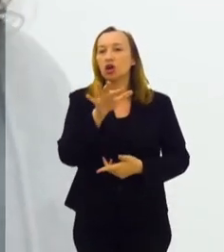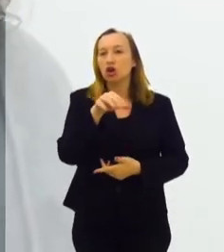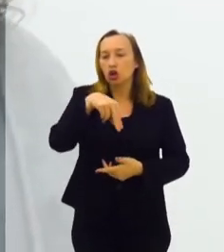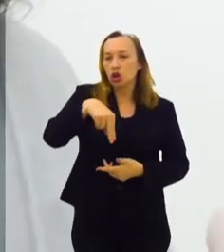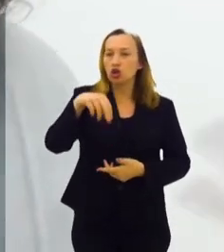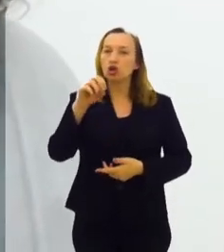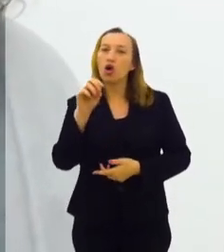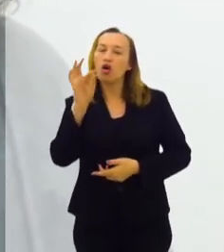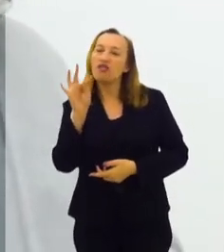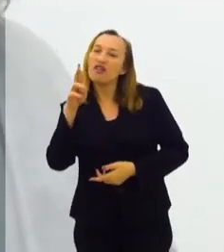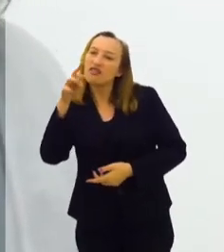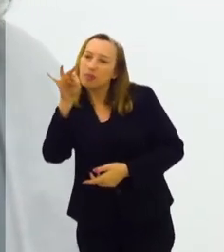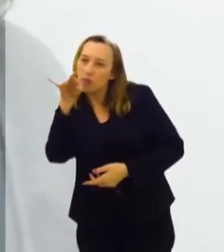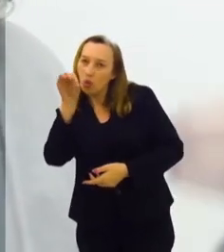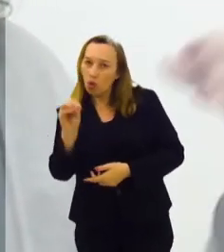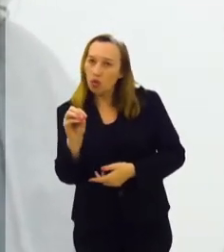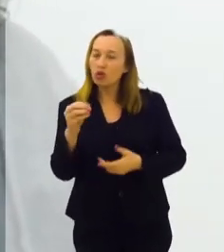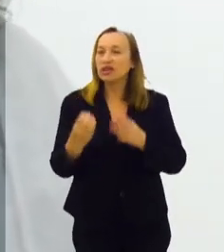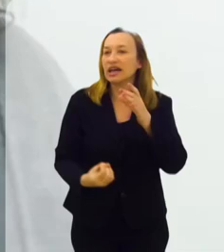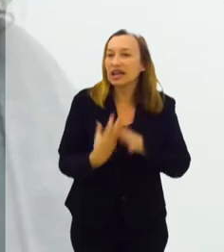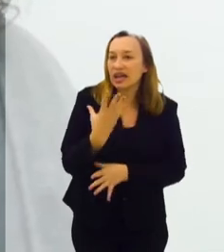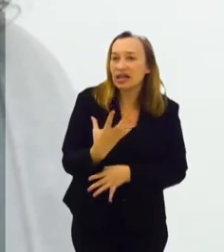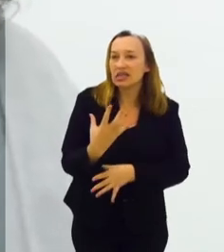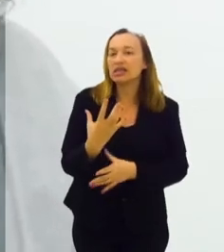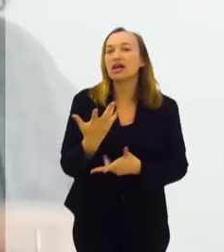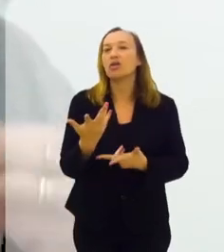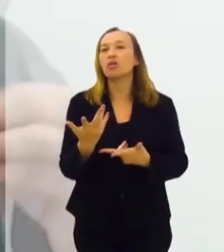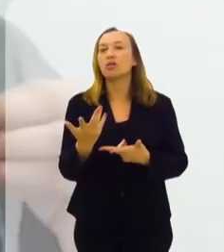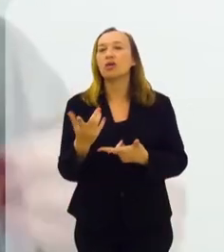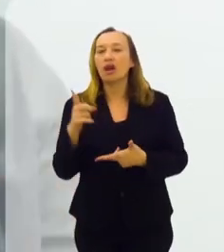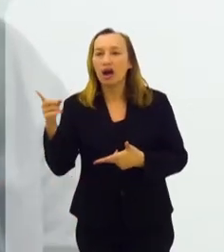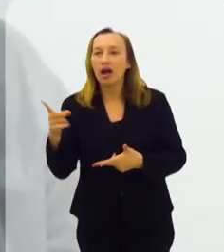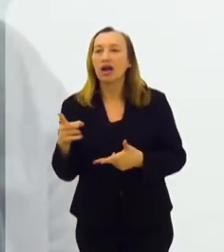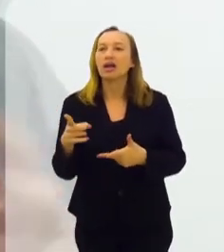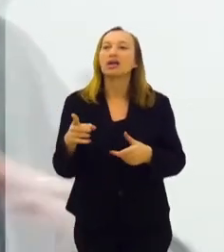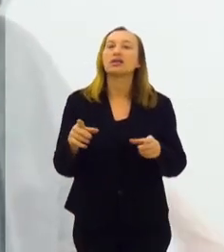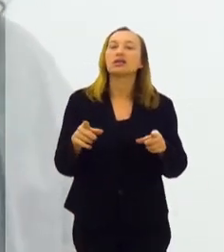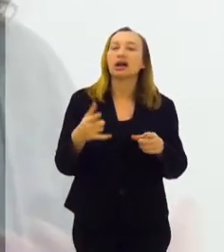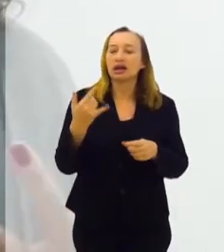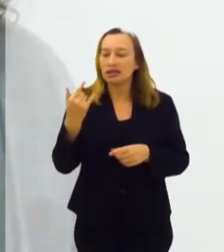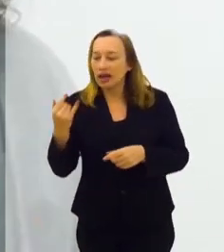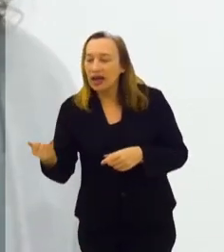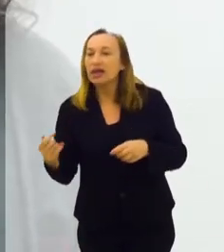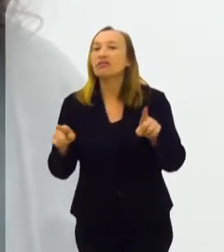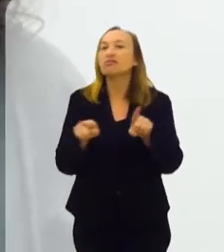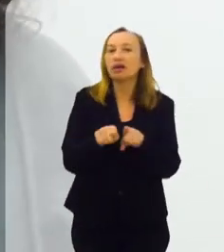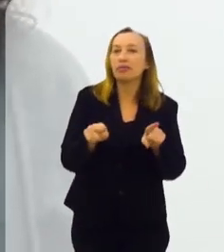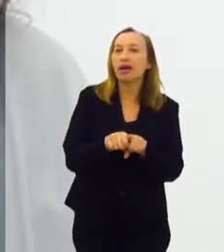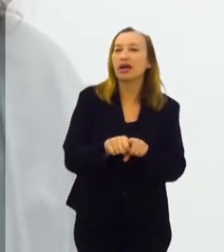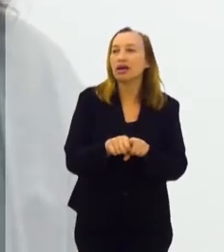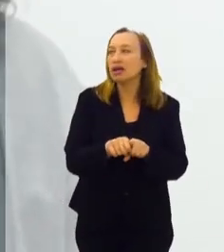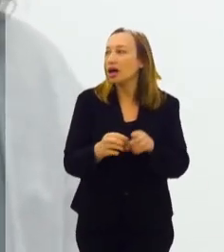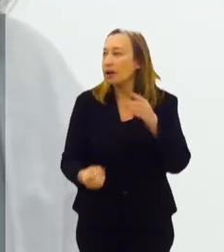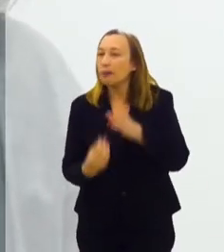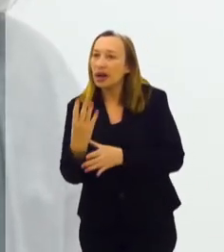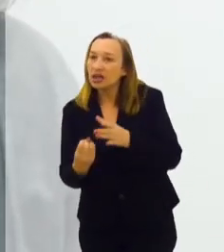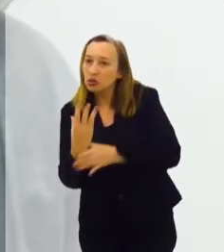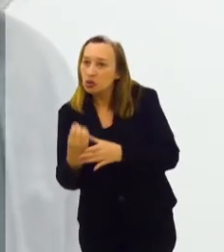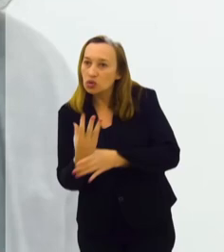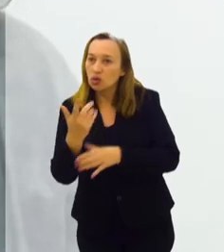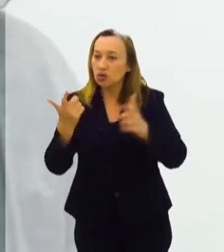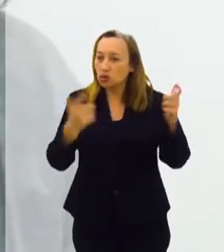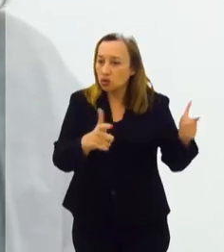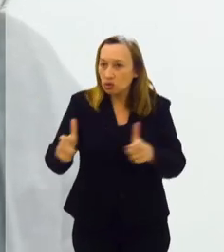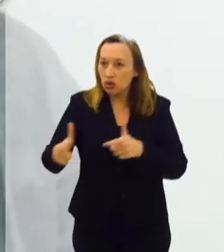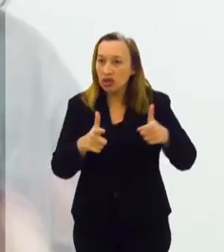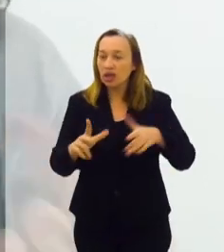exemplo, Nova Friburgo, todo o trabalho que eles fazem lá na criação de filme commission, e aí também começar a atrair